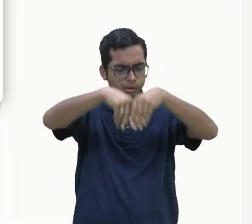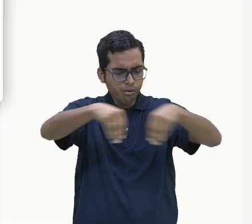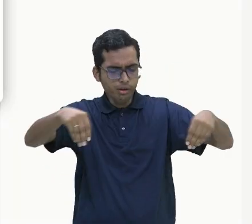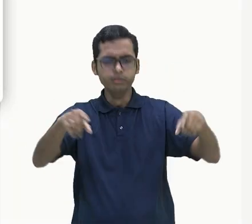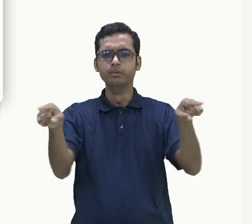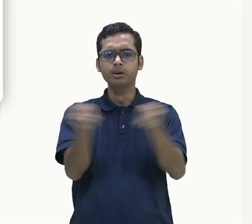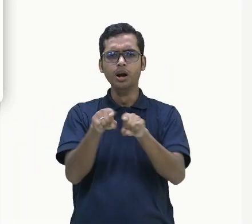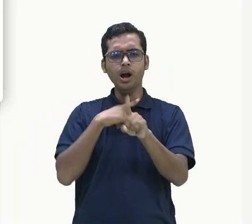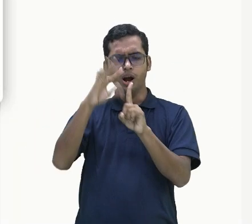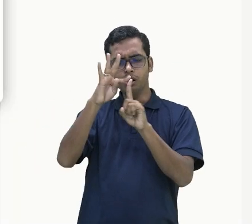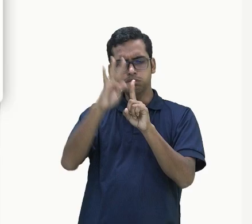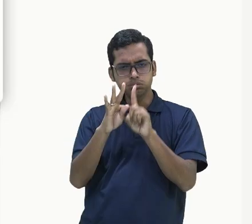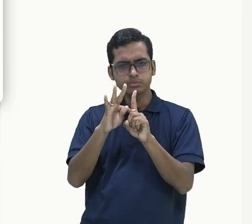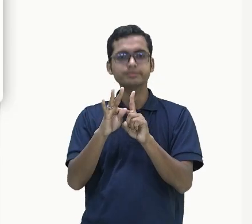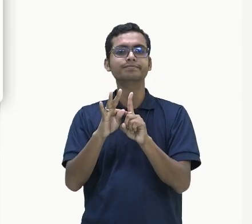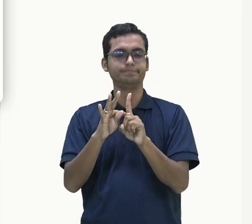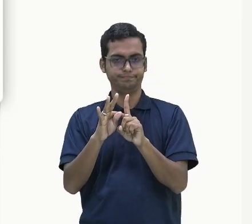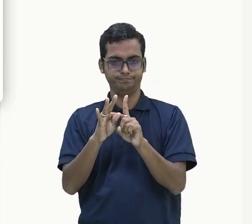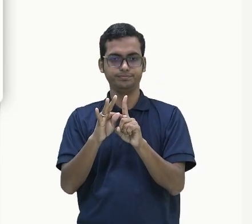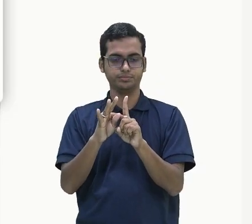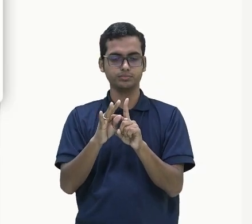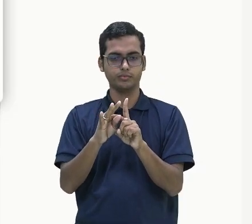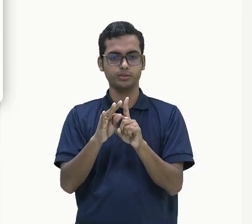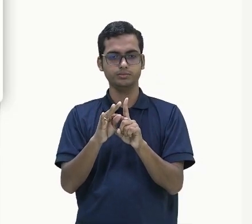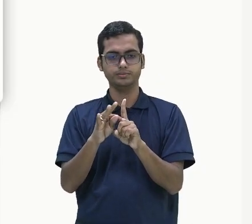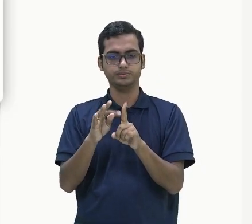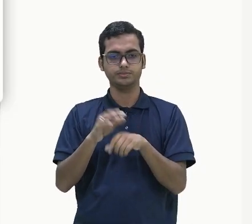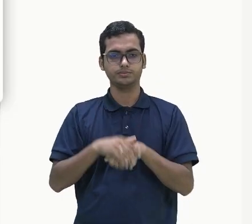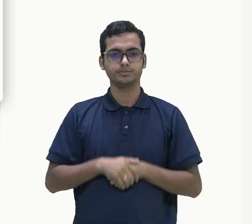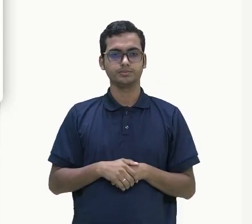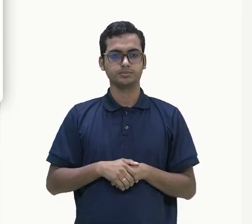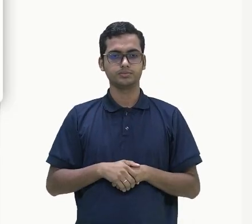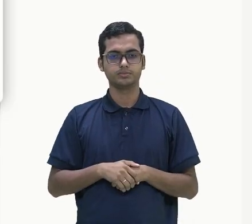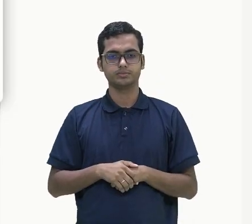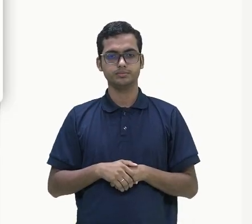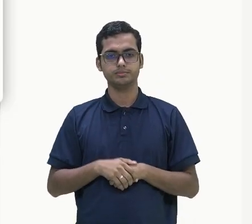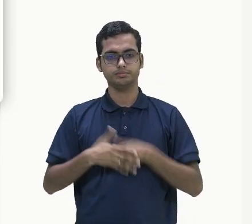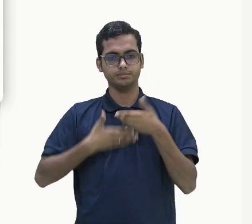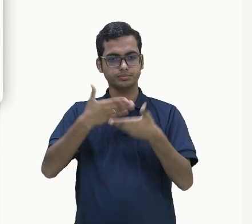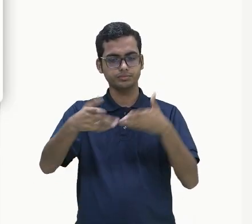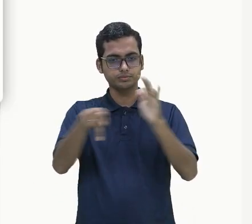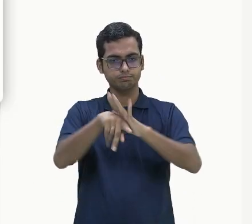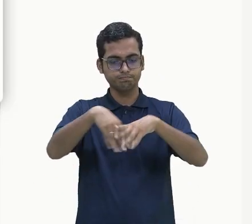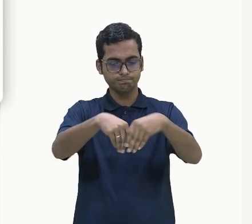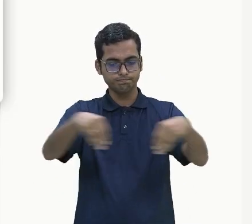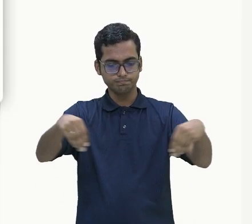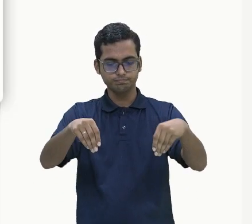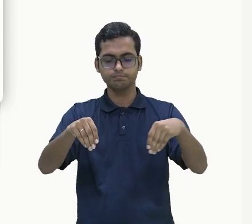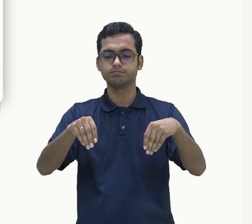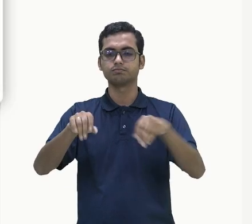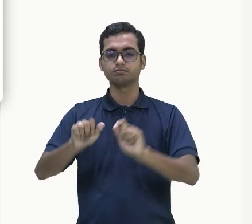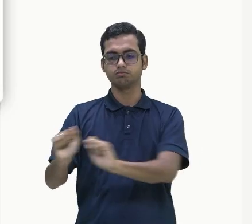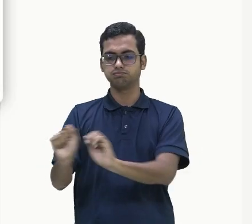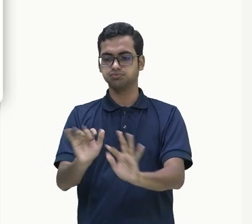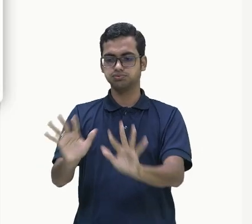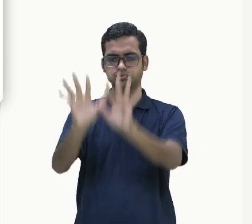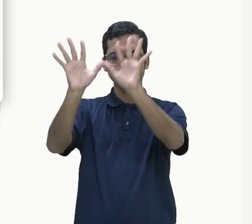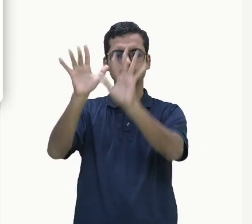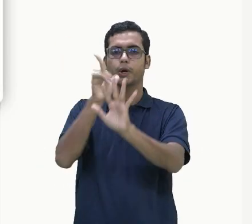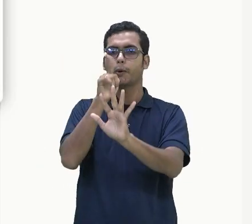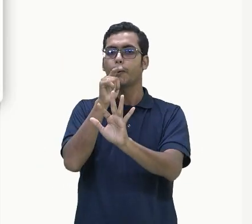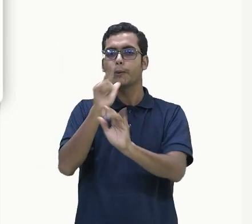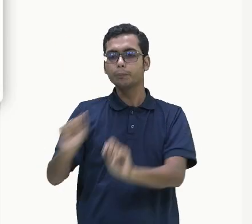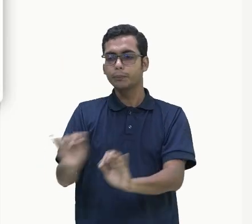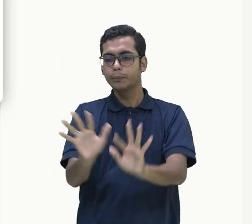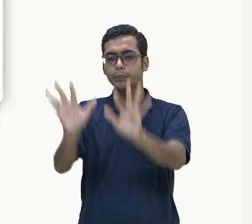reduz a temperatura por resfriamento, por evapotranspiração. O que é isso, professora? É a